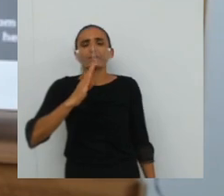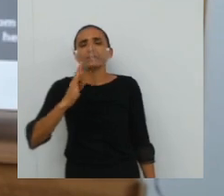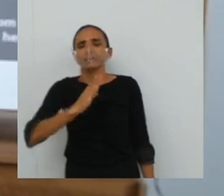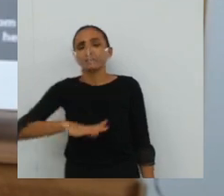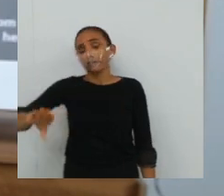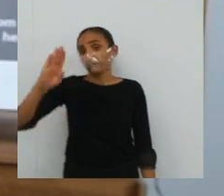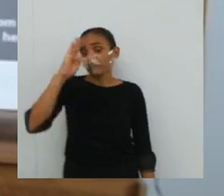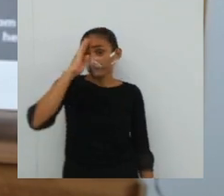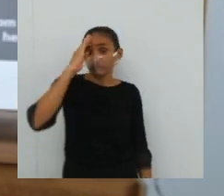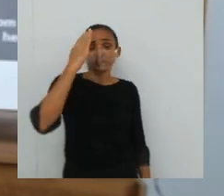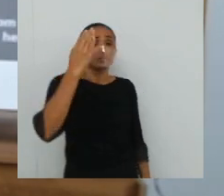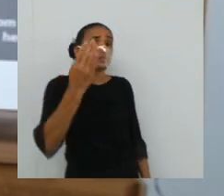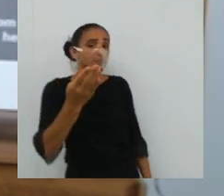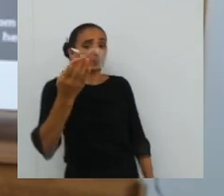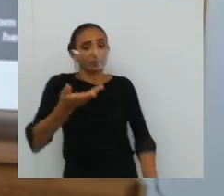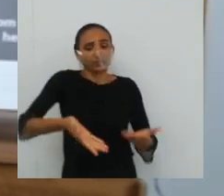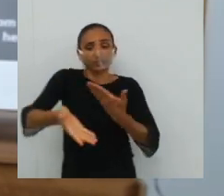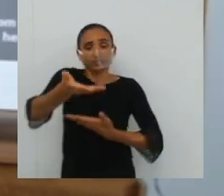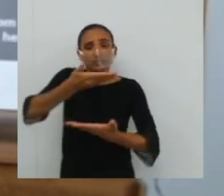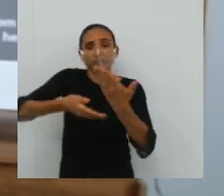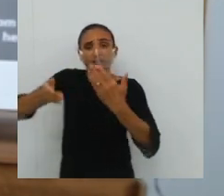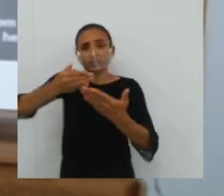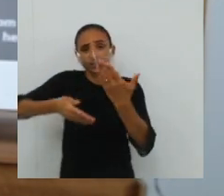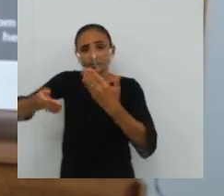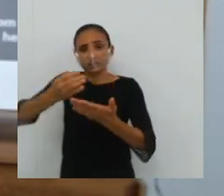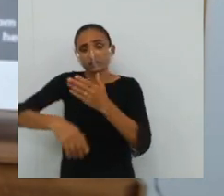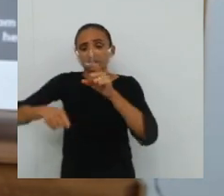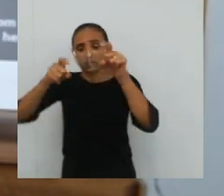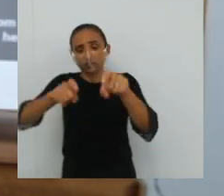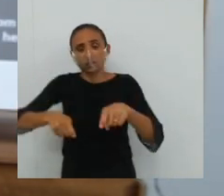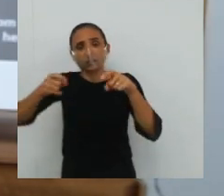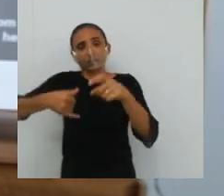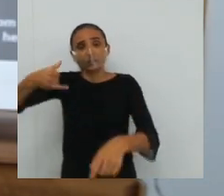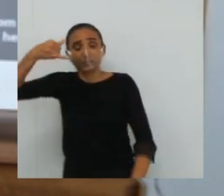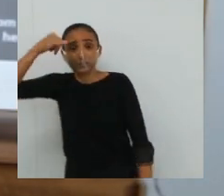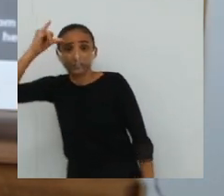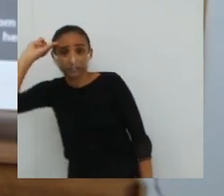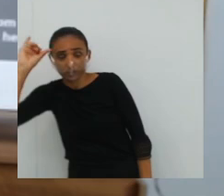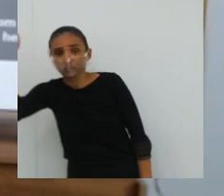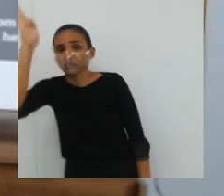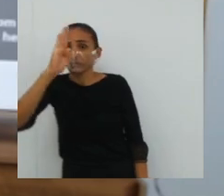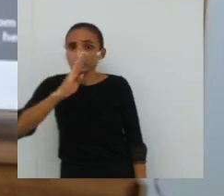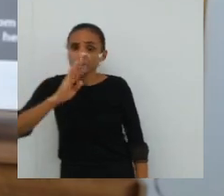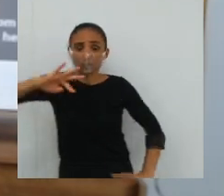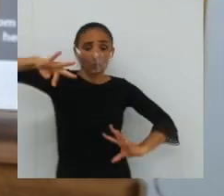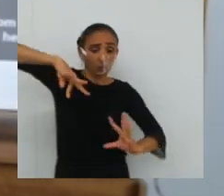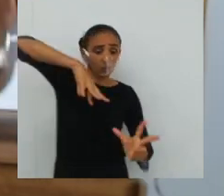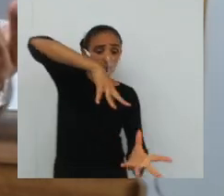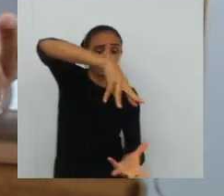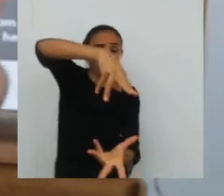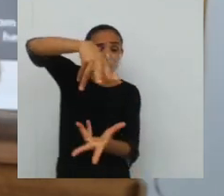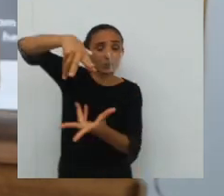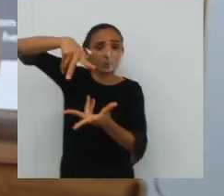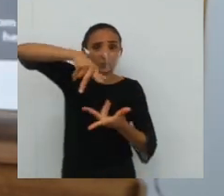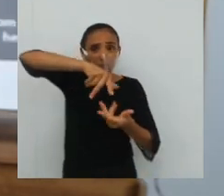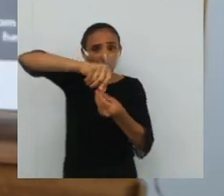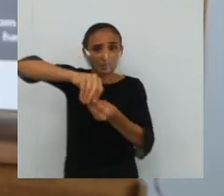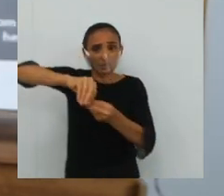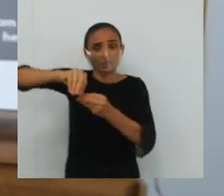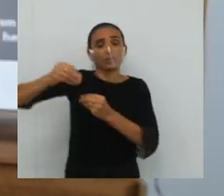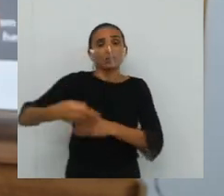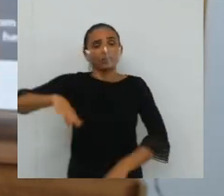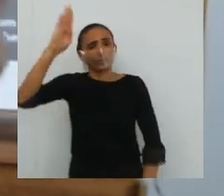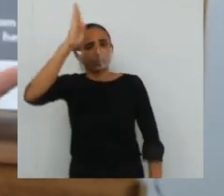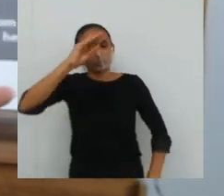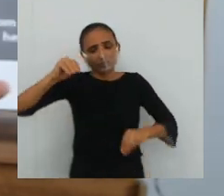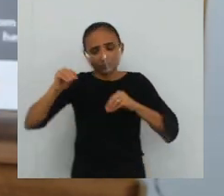e se difere dessas relações de produção pecuária no Brasil e também no mundo. O Brasil é o maior exportador de proteína